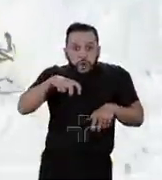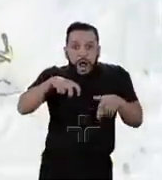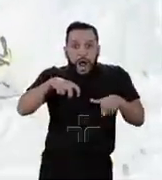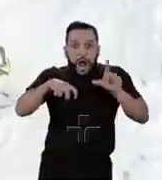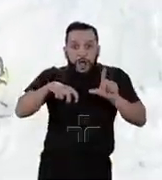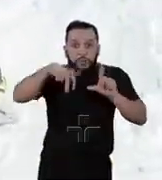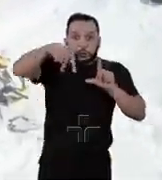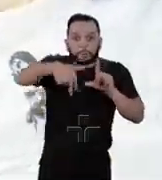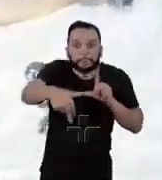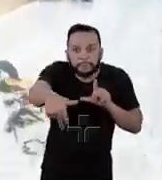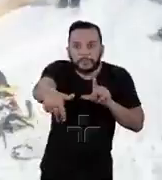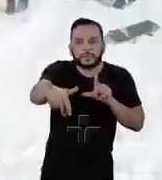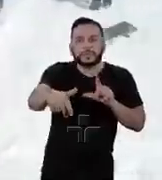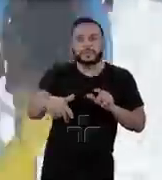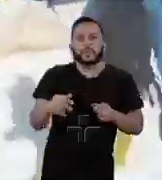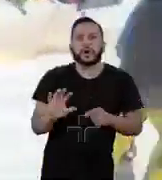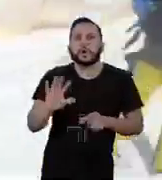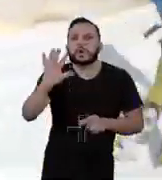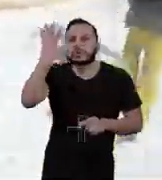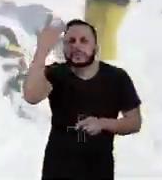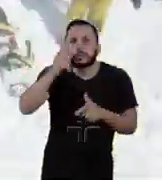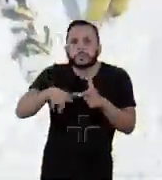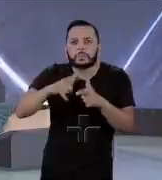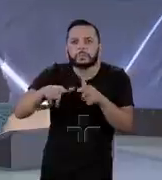que provocou a pane no sistema.